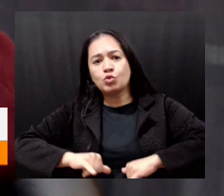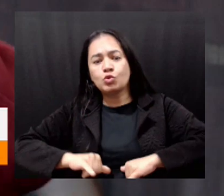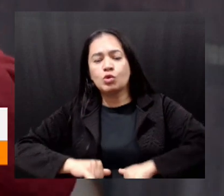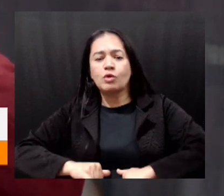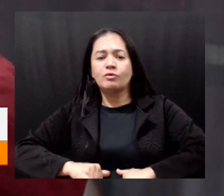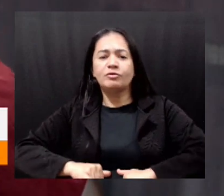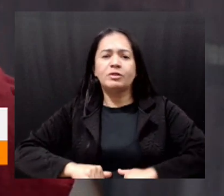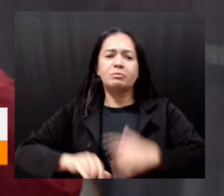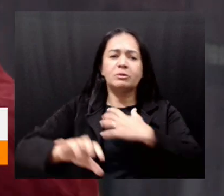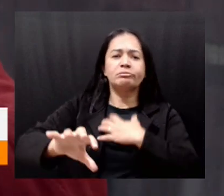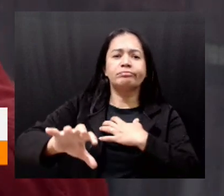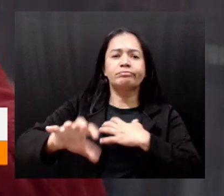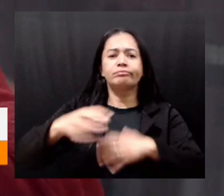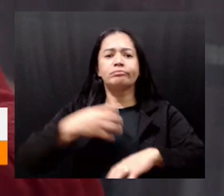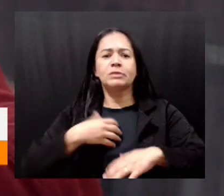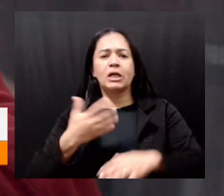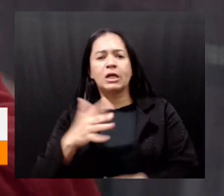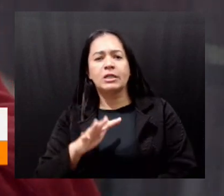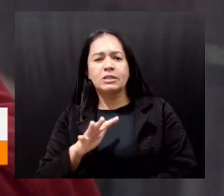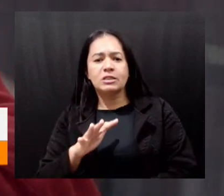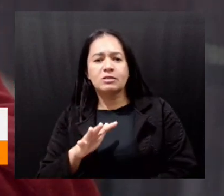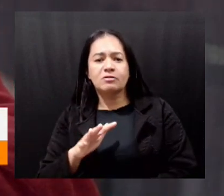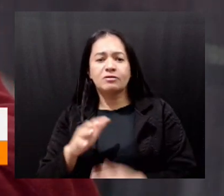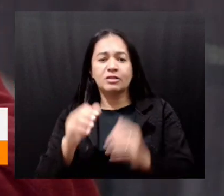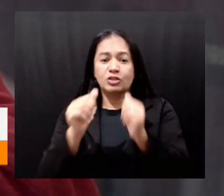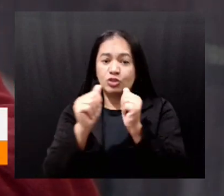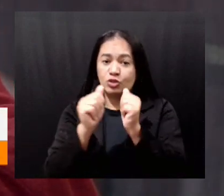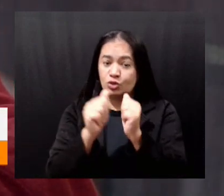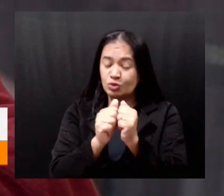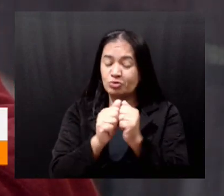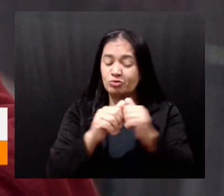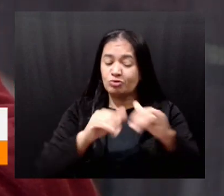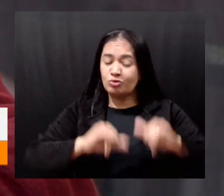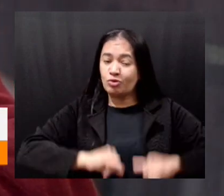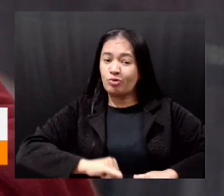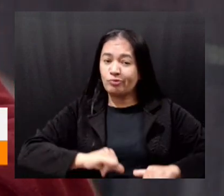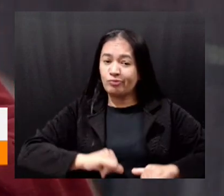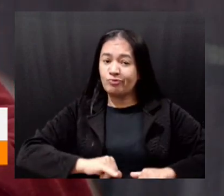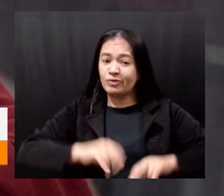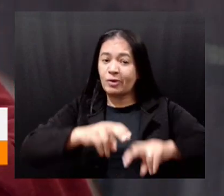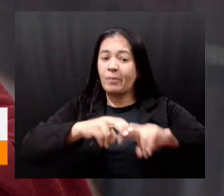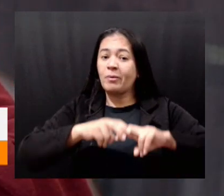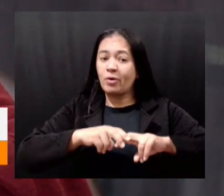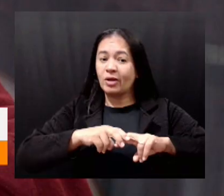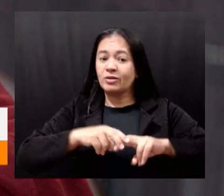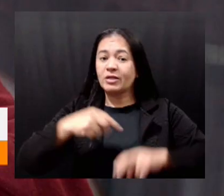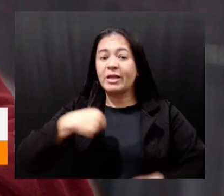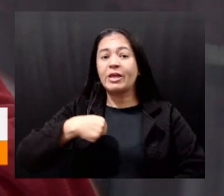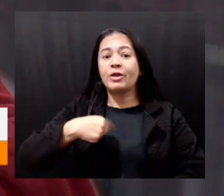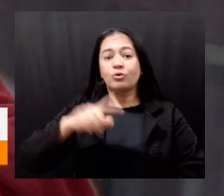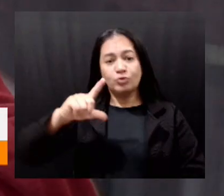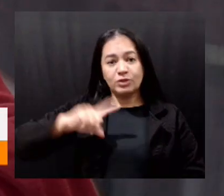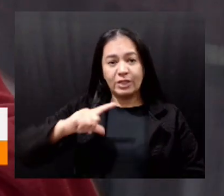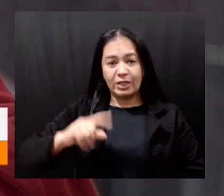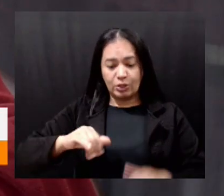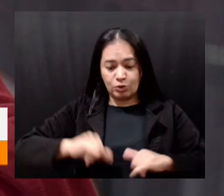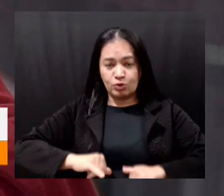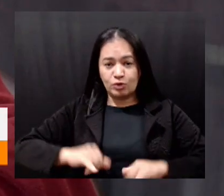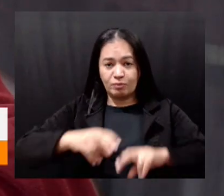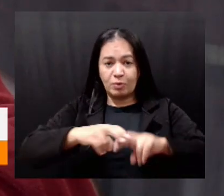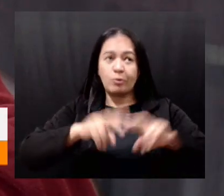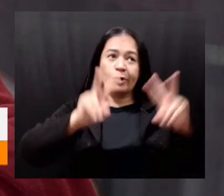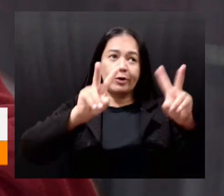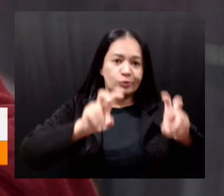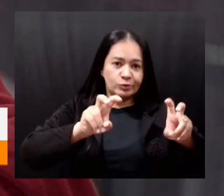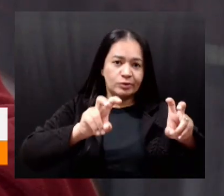de empatia, mas de um sofrimento que é catalisado pelo sofrimento que eu tenho em relação àquela questão. Então, isso